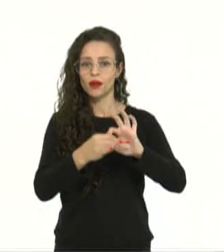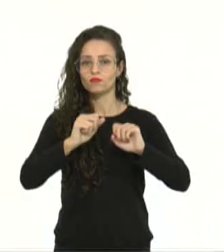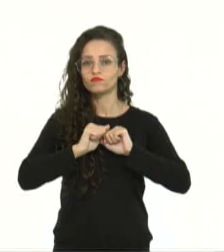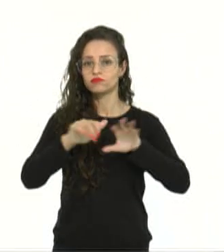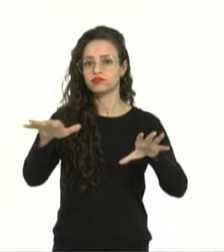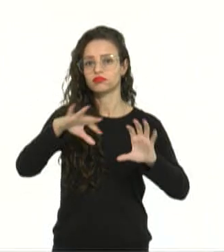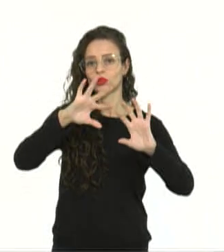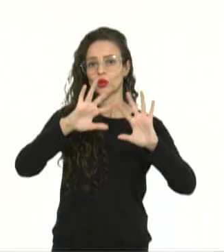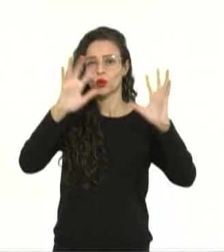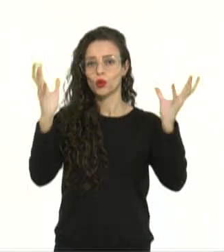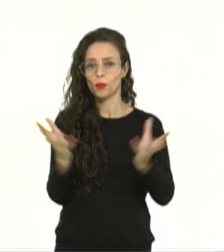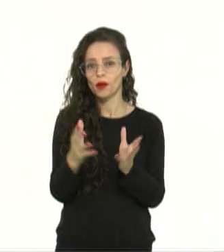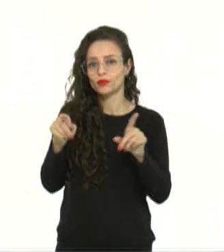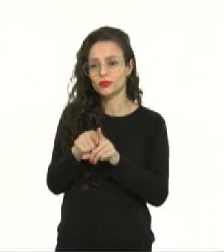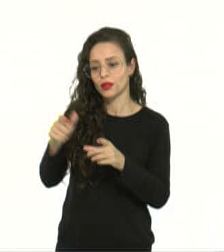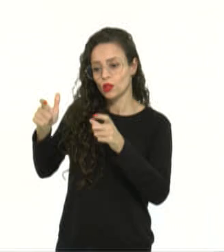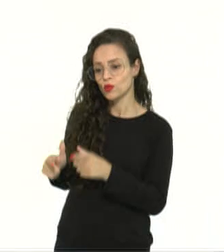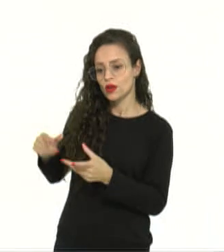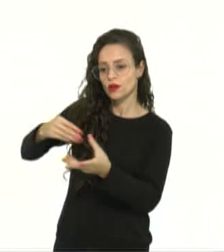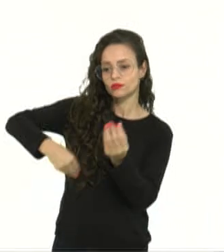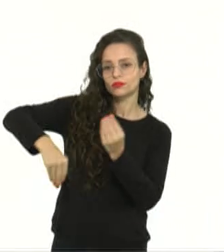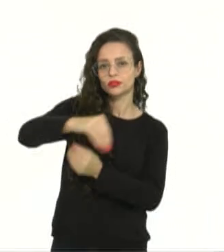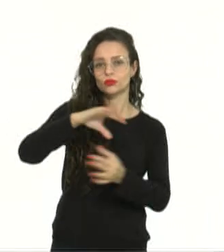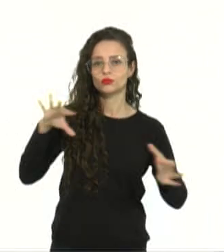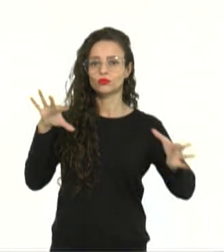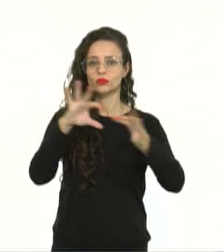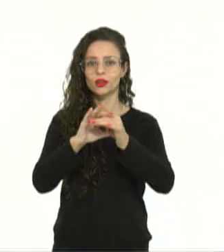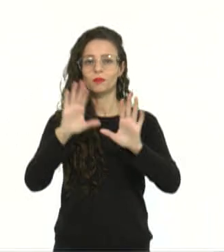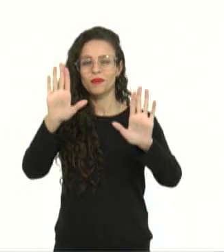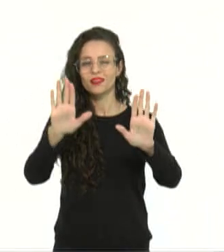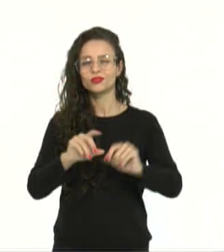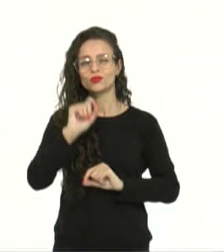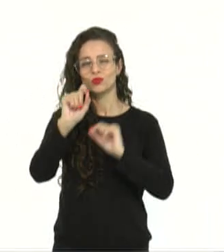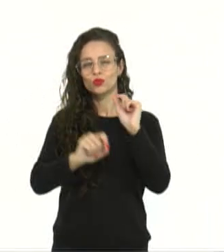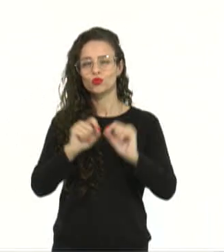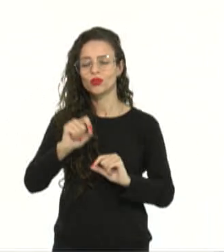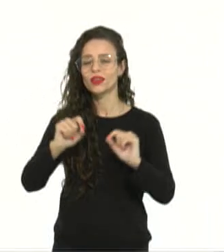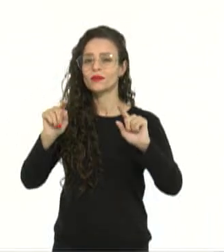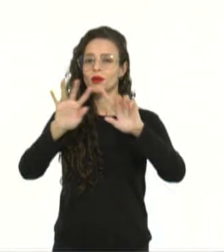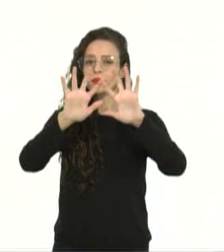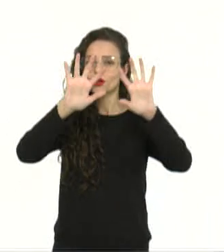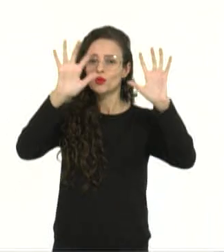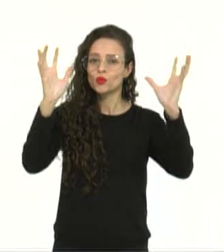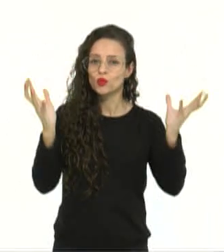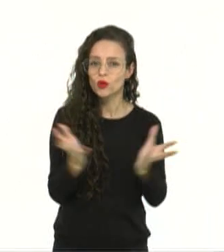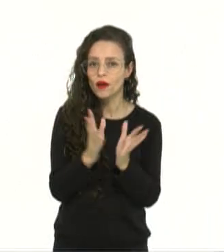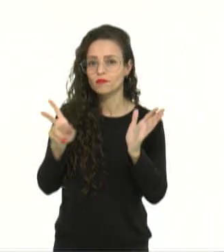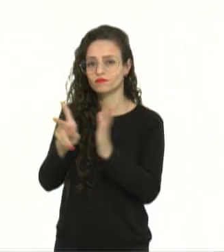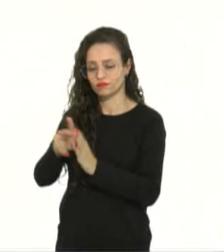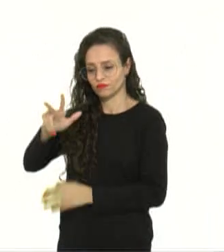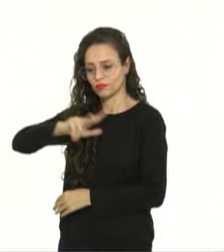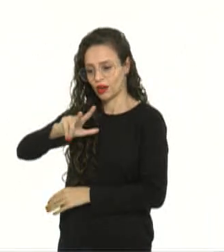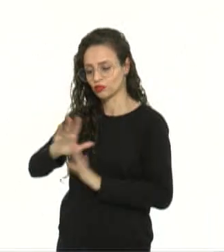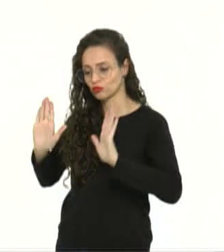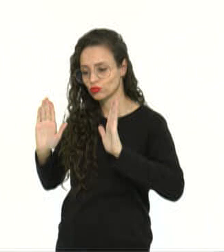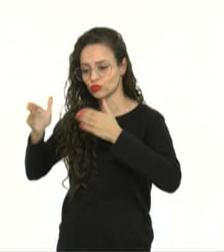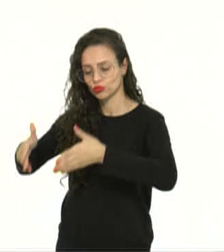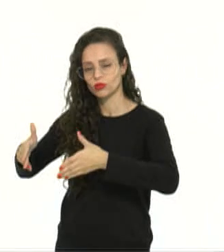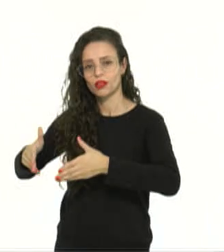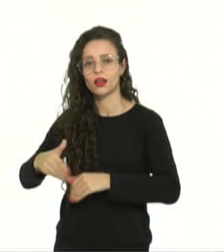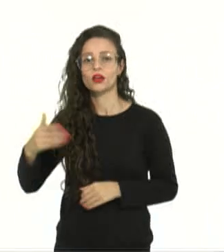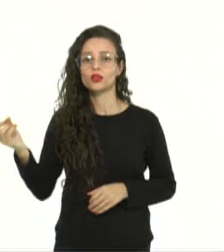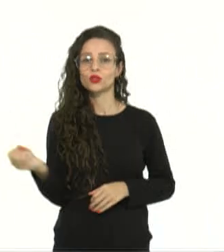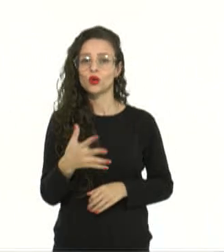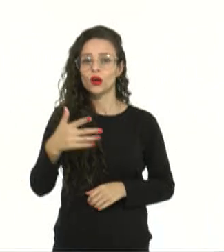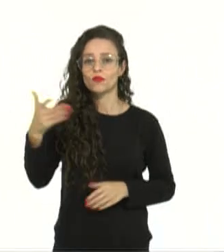do global e do local, ou, de um modo mais abstrato, do universal e do particularismo, que as noções